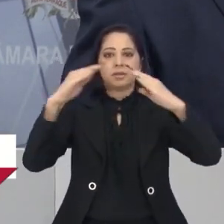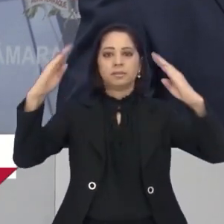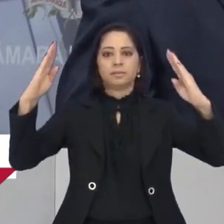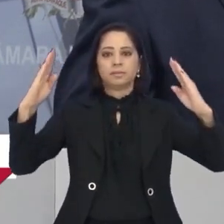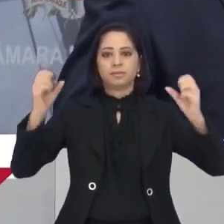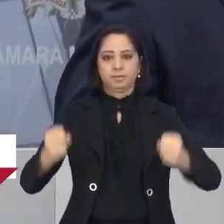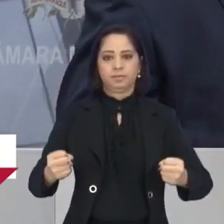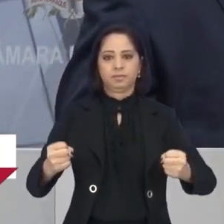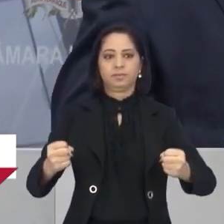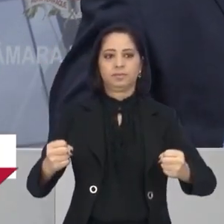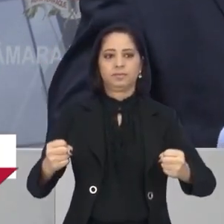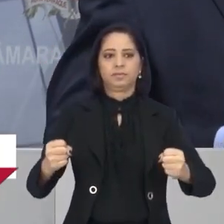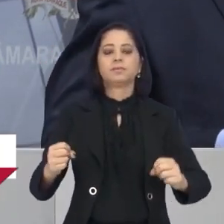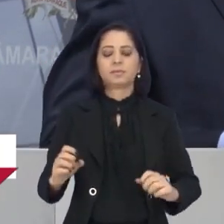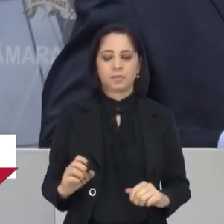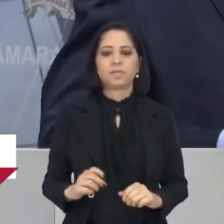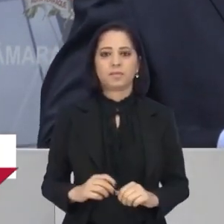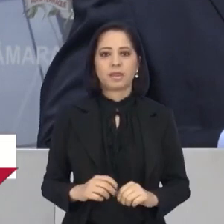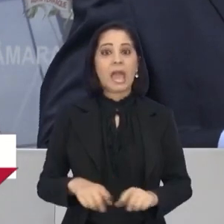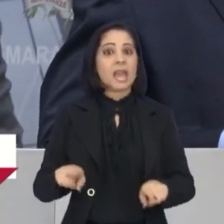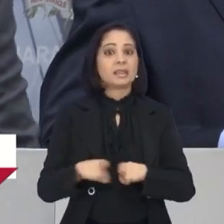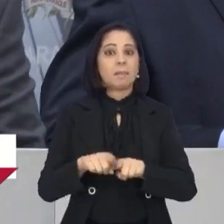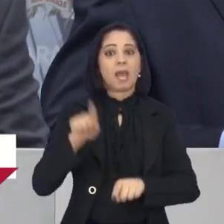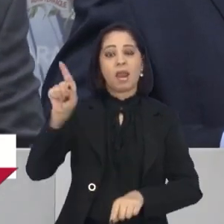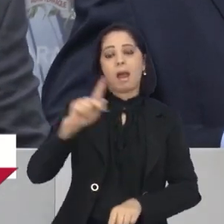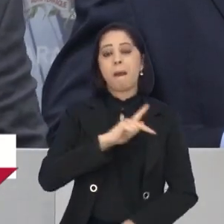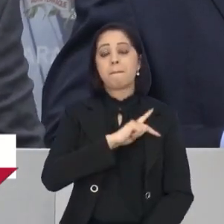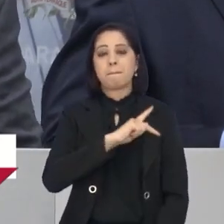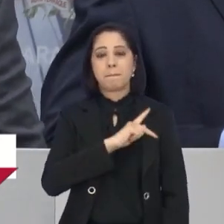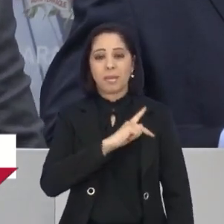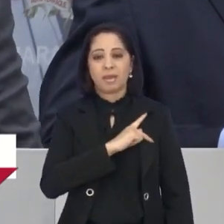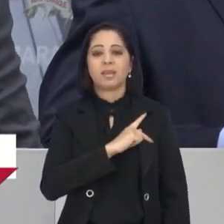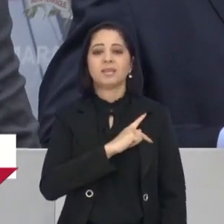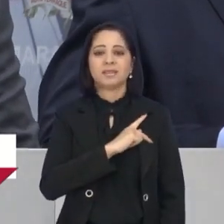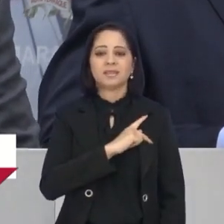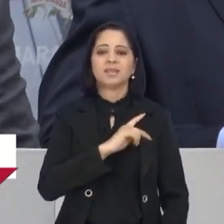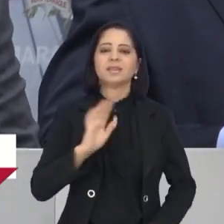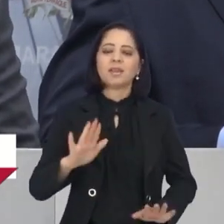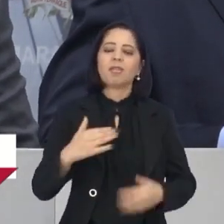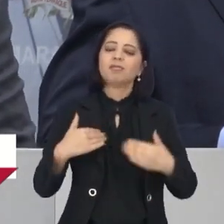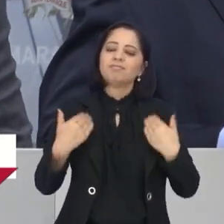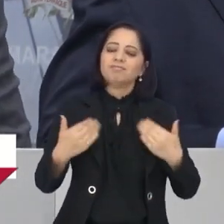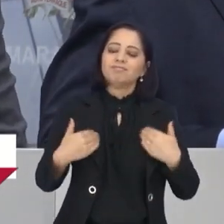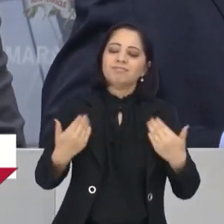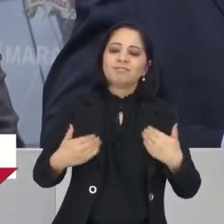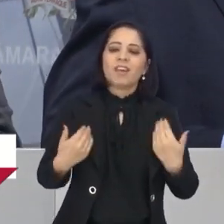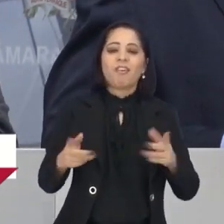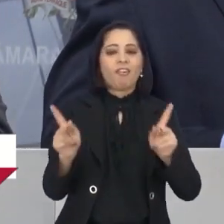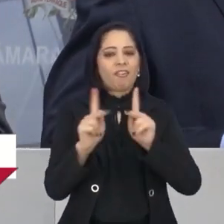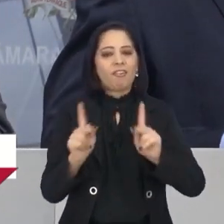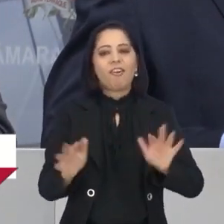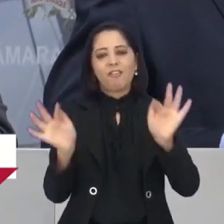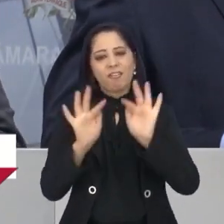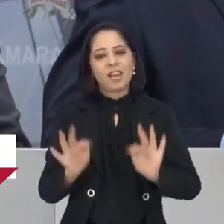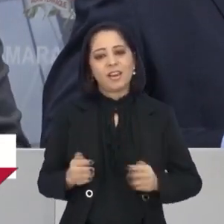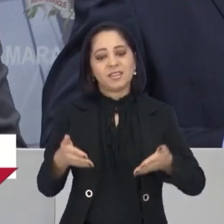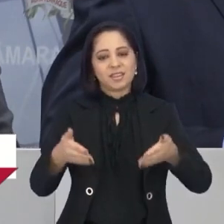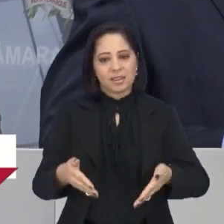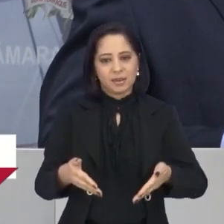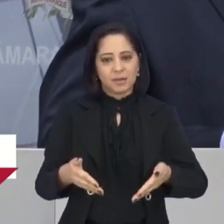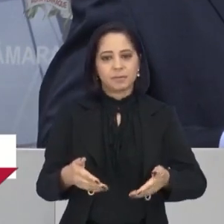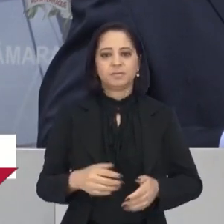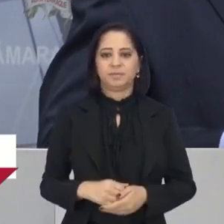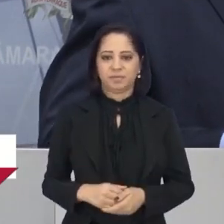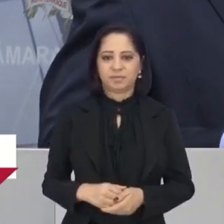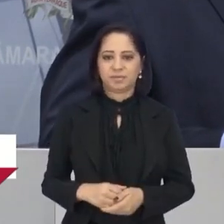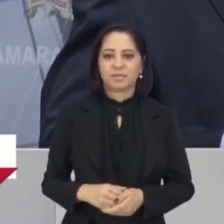Serra enfim Pinda monhangaba Então para mim é uma grande alegria estar aqui espero contribuir né É difícil muito difícil falar depois